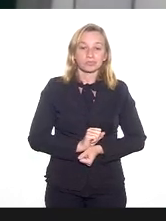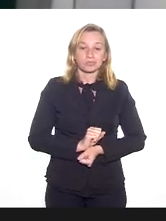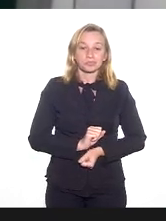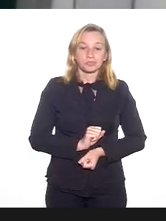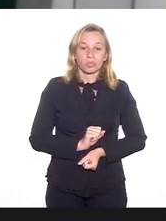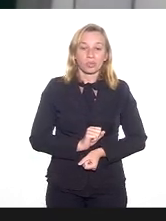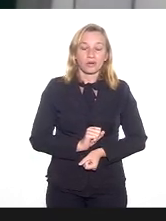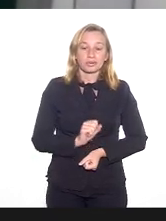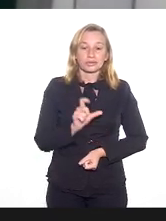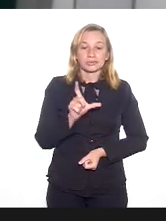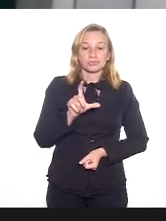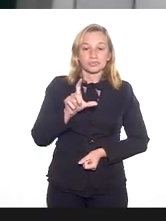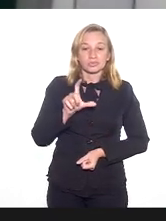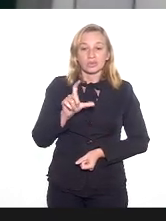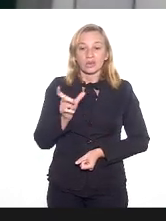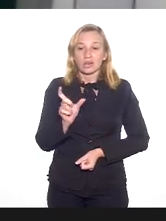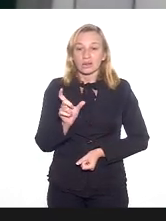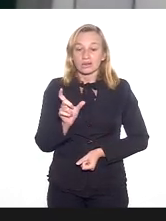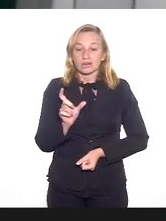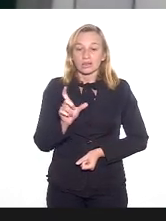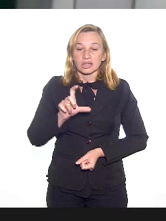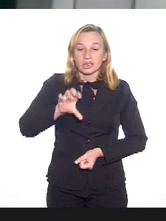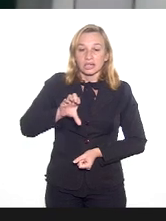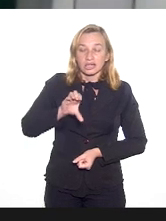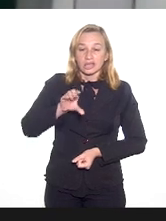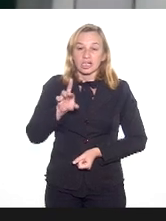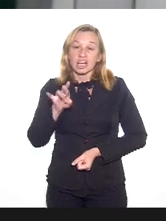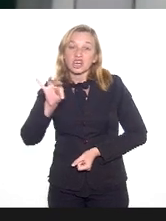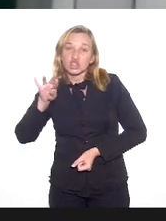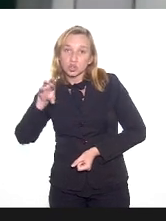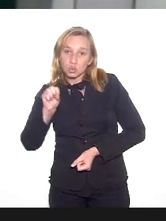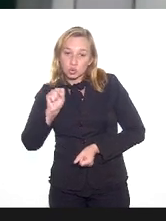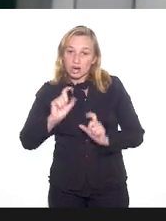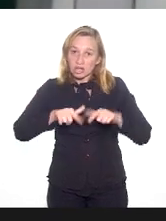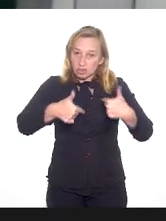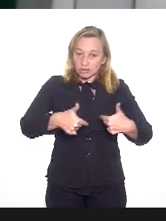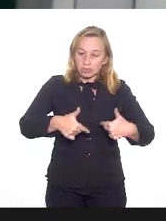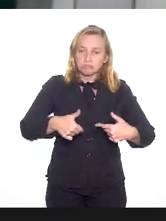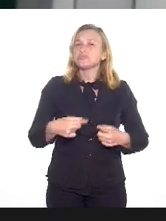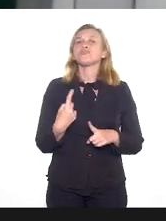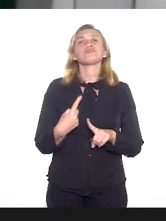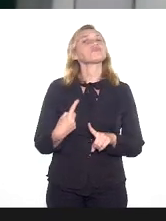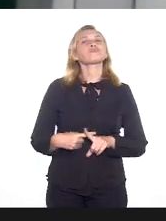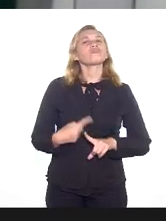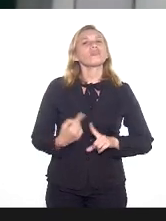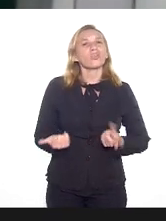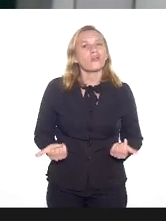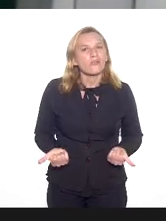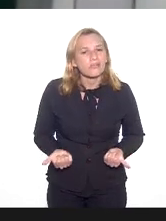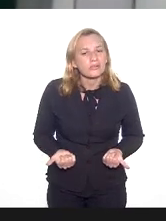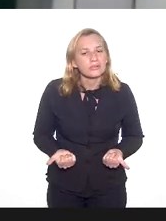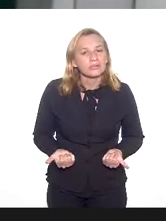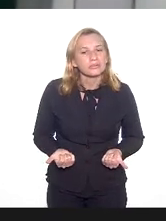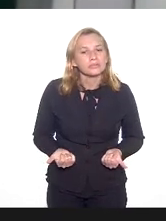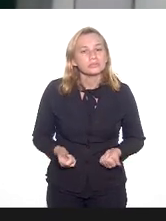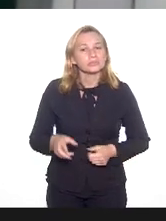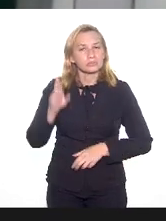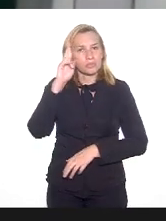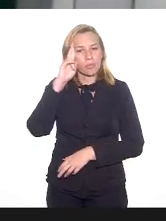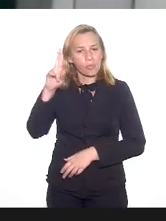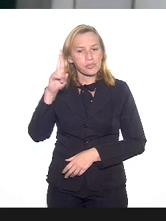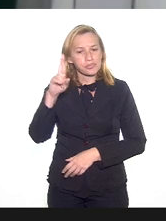cessões de crédito, mas operações de crédito claramente configuradas. Mas por que havia, por parte das